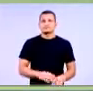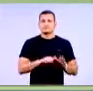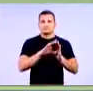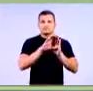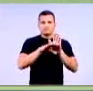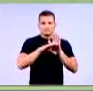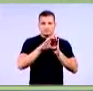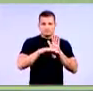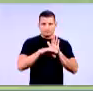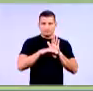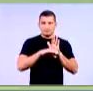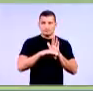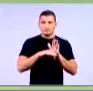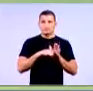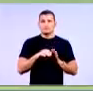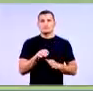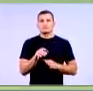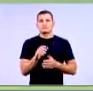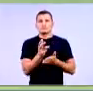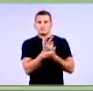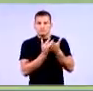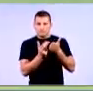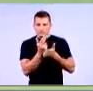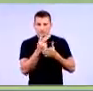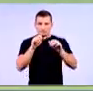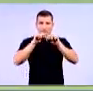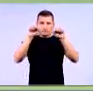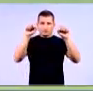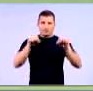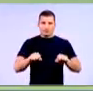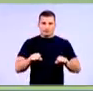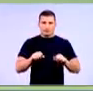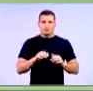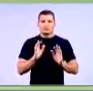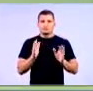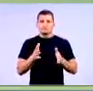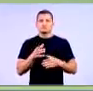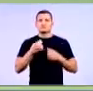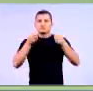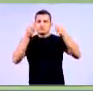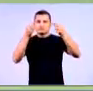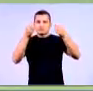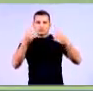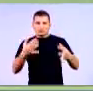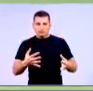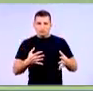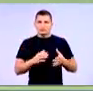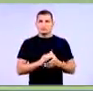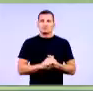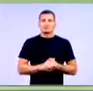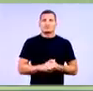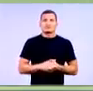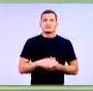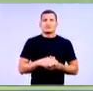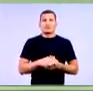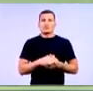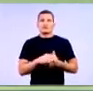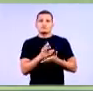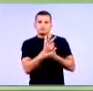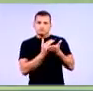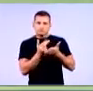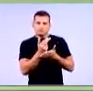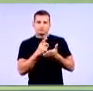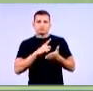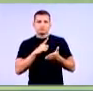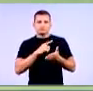conceito de modelo de sistema. Então, a gente já falou, né, bastante. O modelo descreve a visão. Então, a gente vai ter aqui